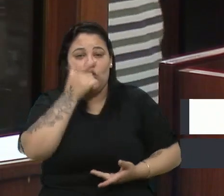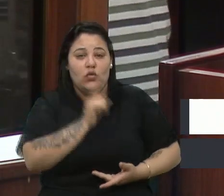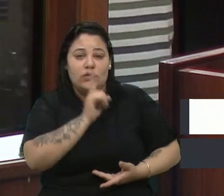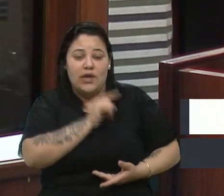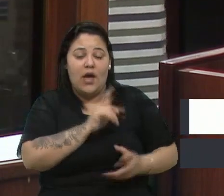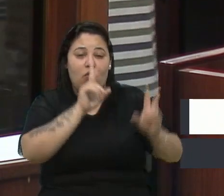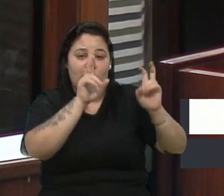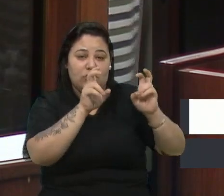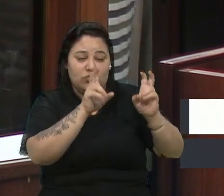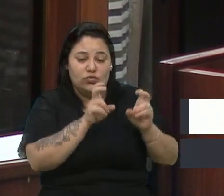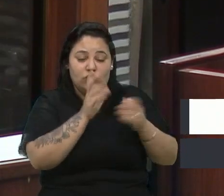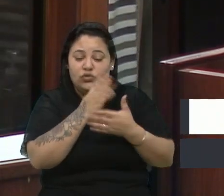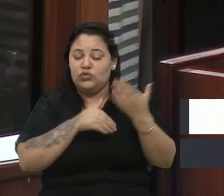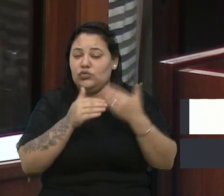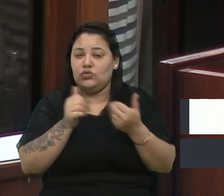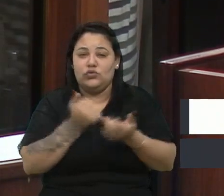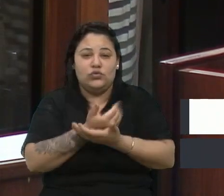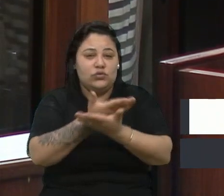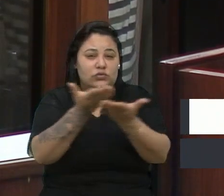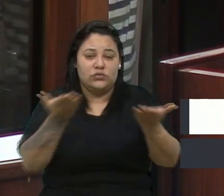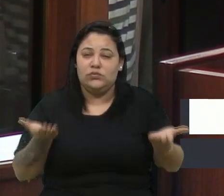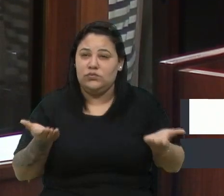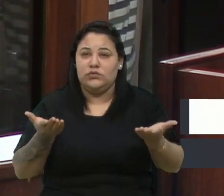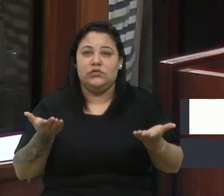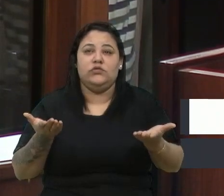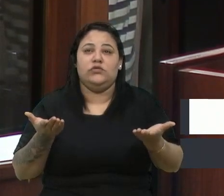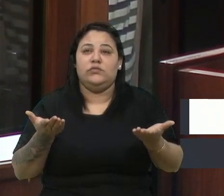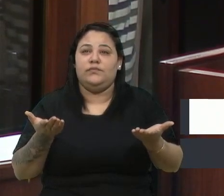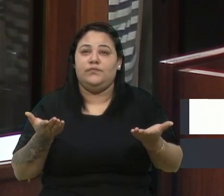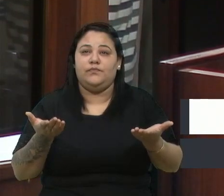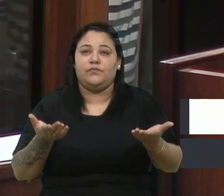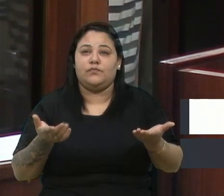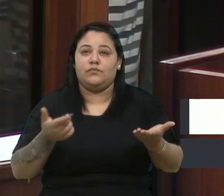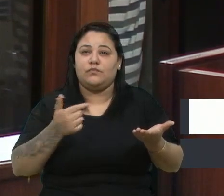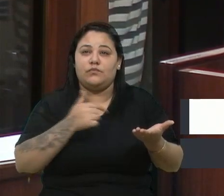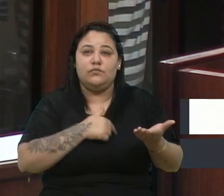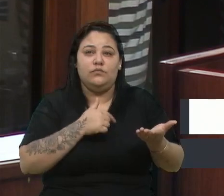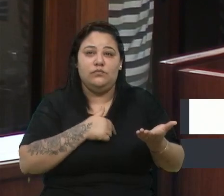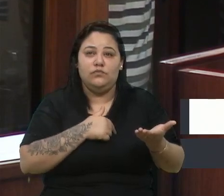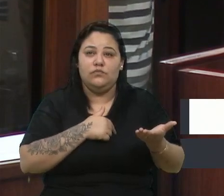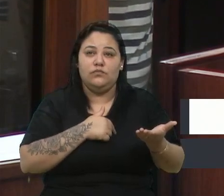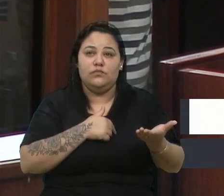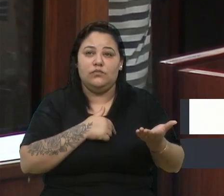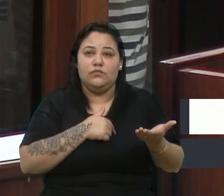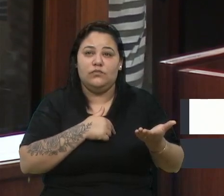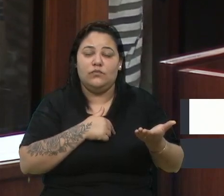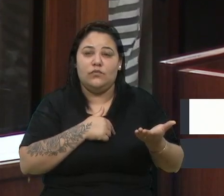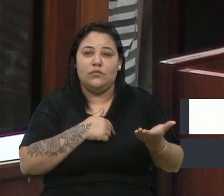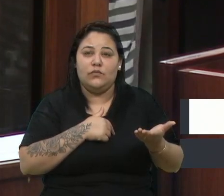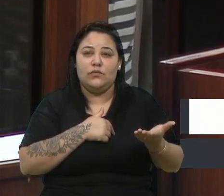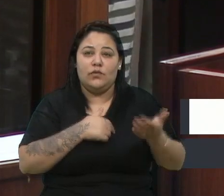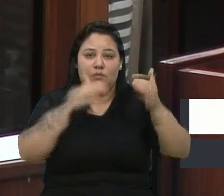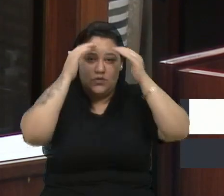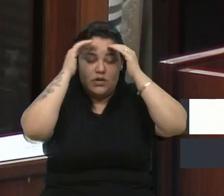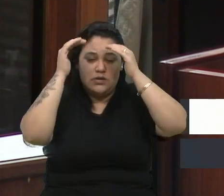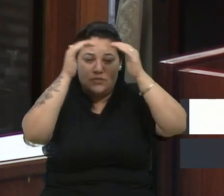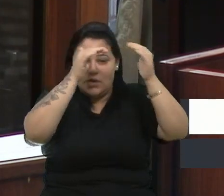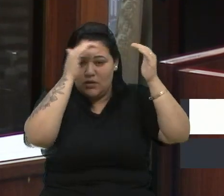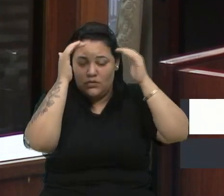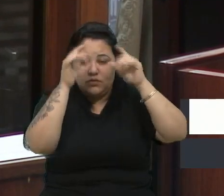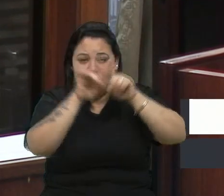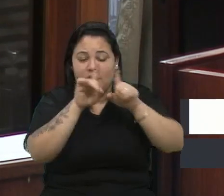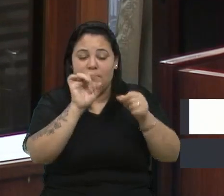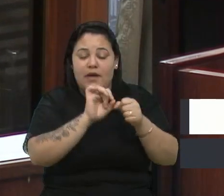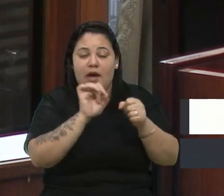assunto em todos os ambientes, sejam por meio inusitado, pelo irônico ou pelo respeito. Faz com